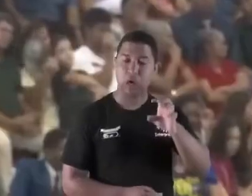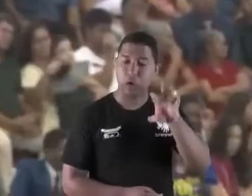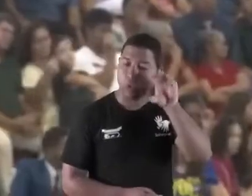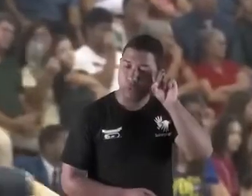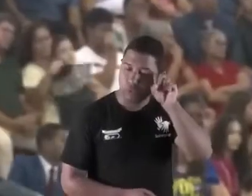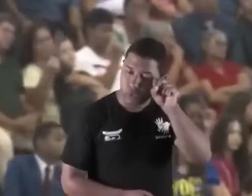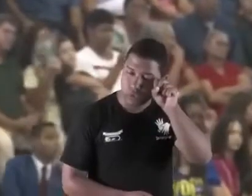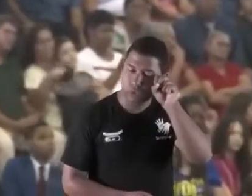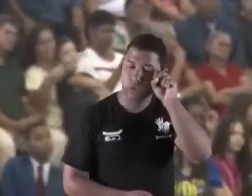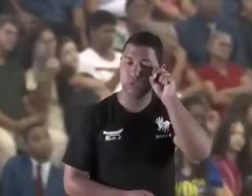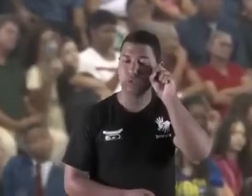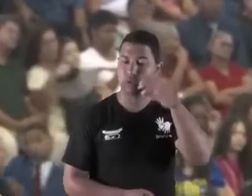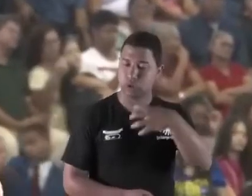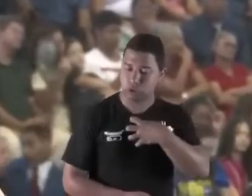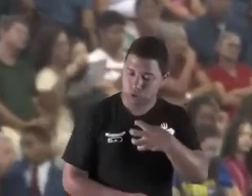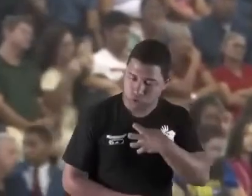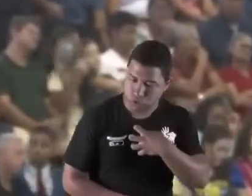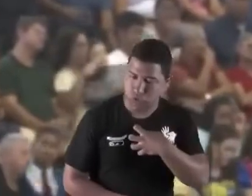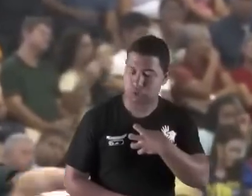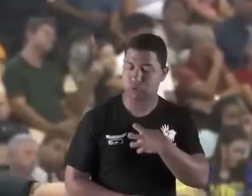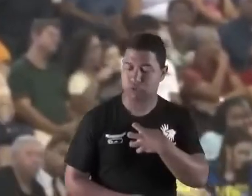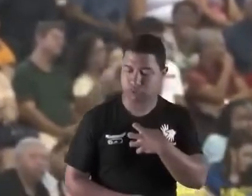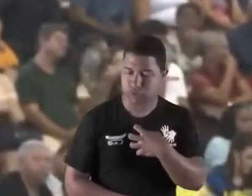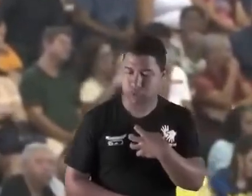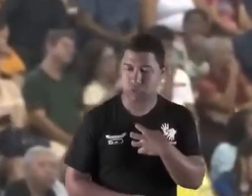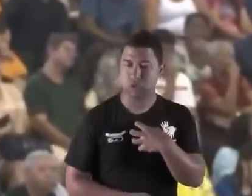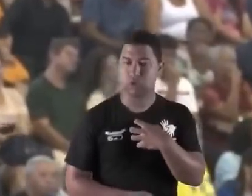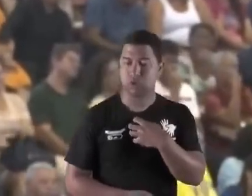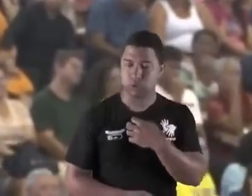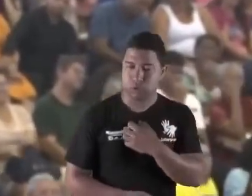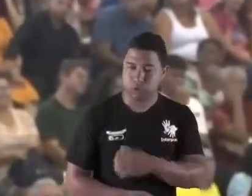Meu Deus, me ajuda.